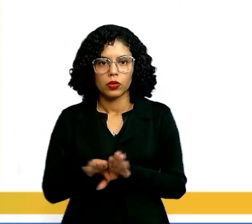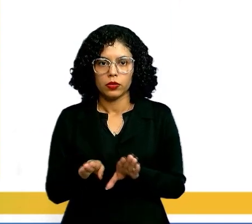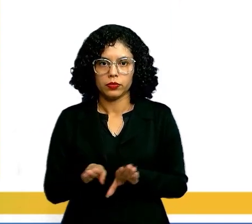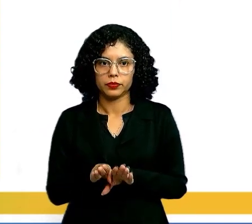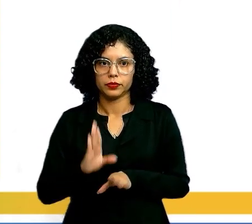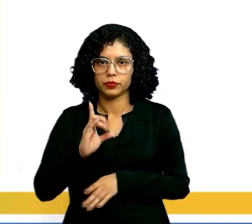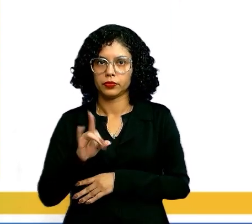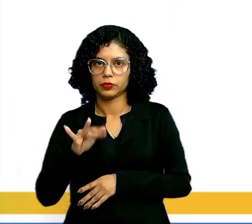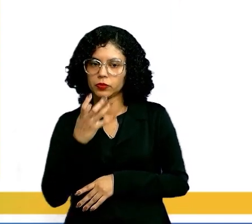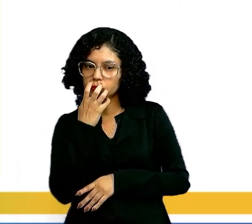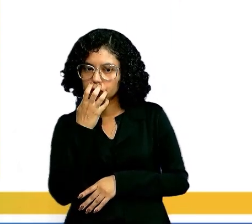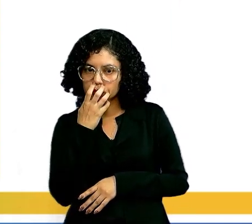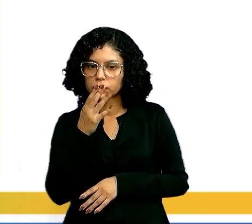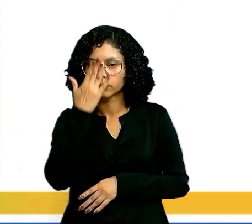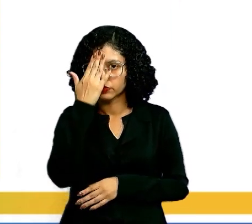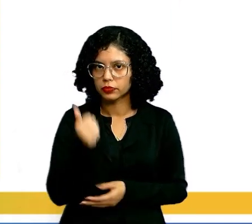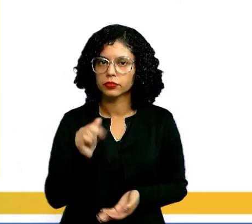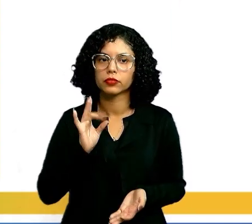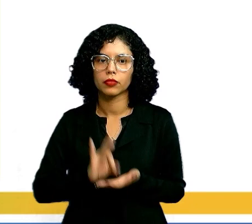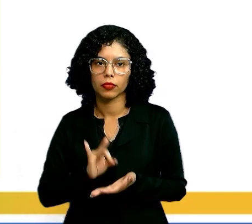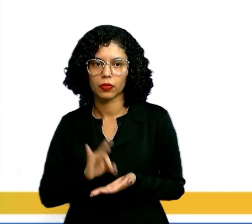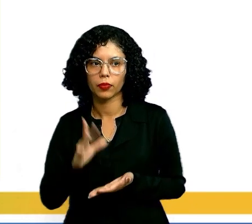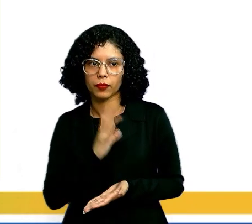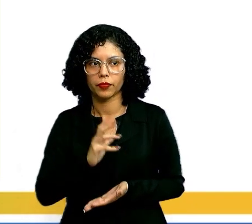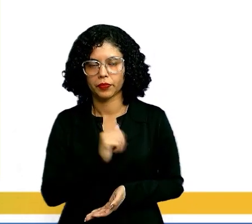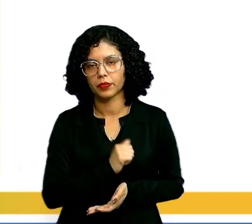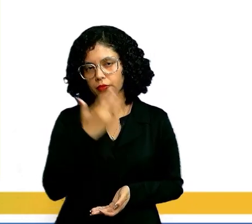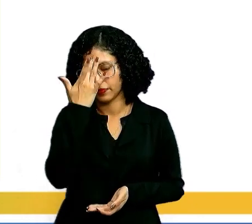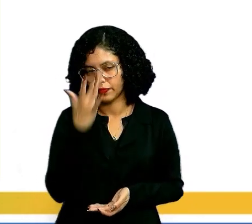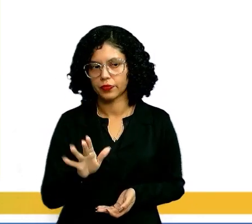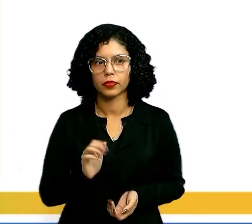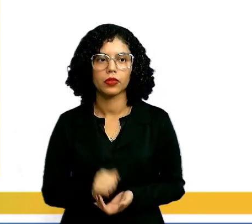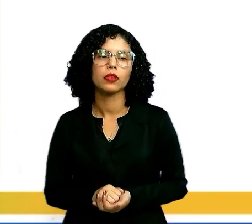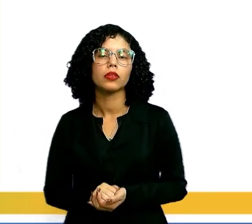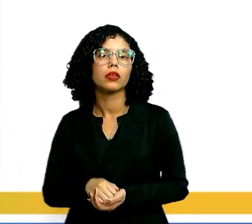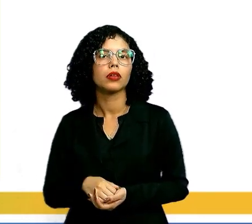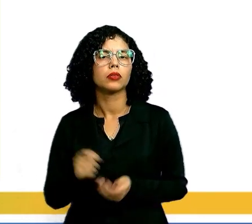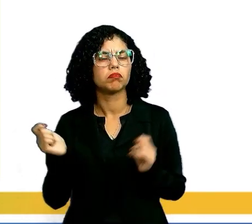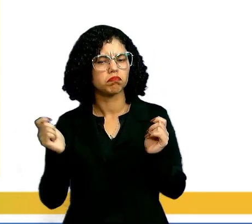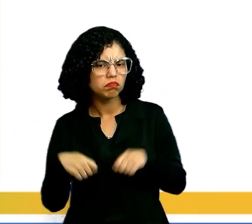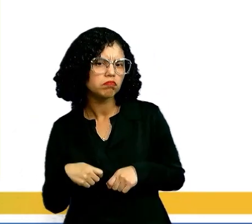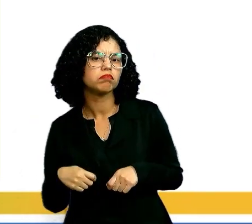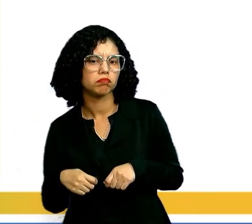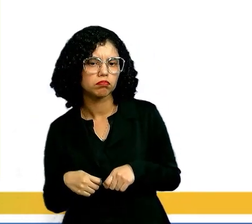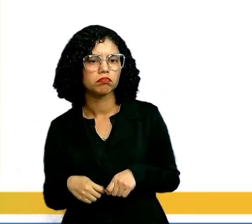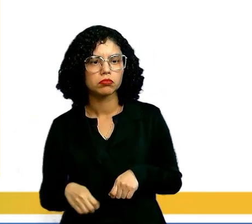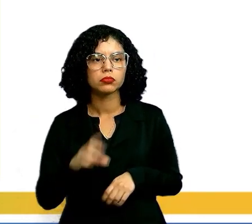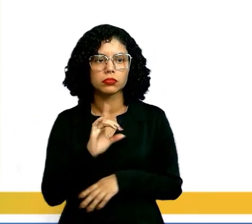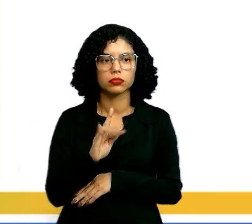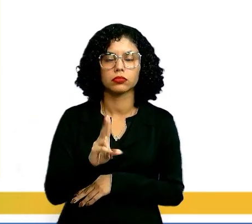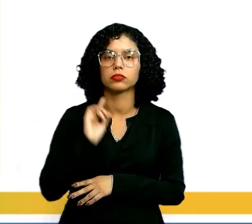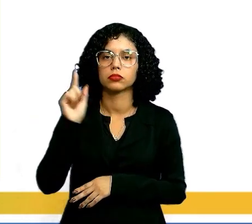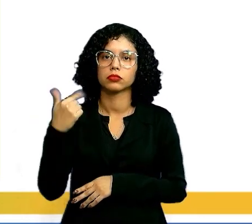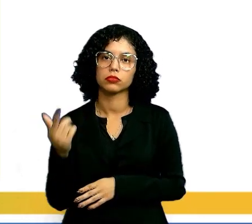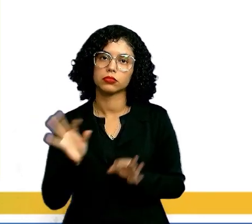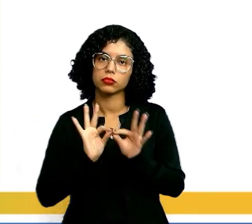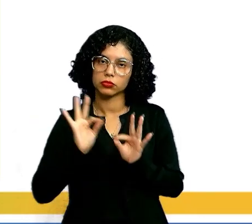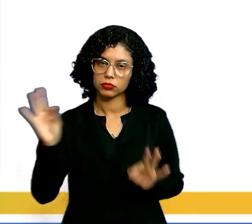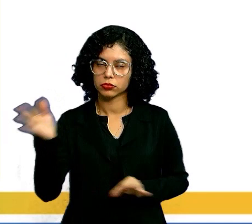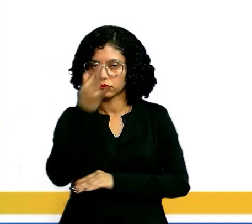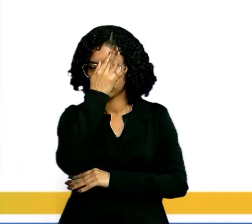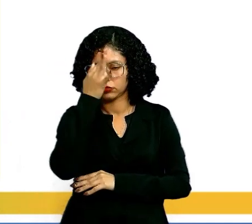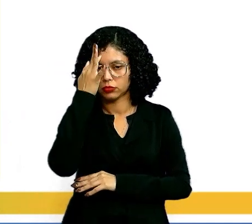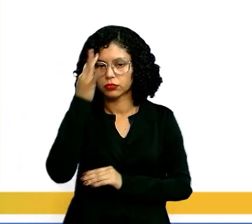cão o cão ele sabe quem verdadeiramente o homem quem não sabe então provavelmente os cínicos é aquela corrente